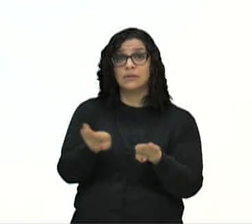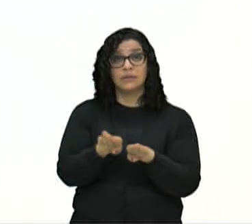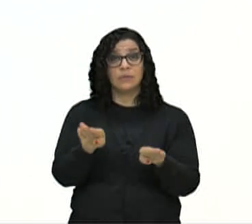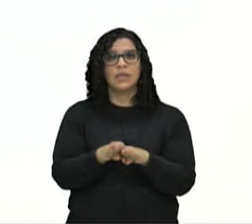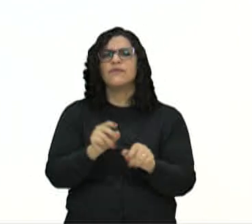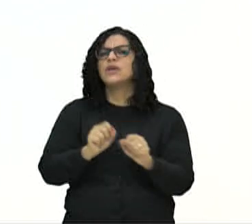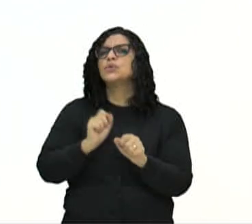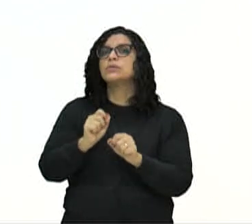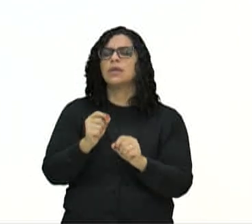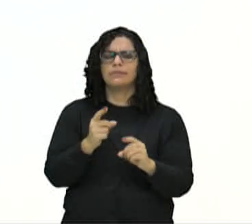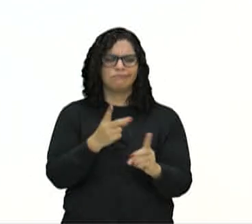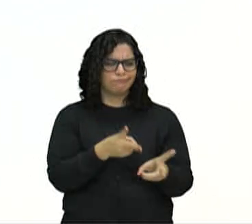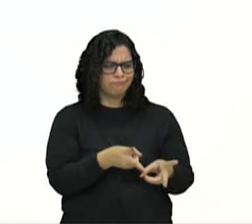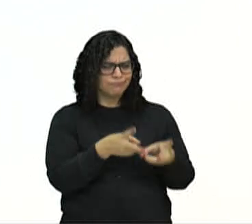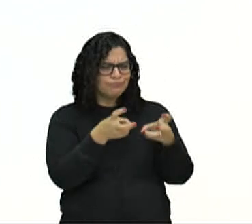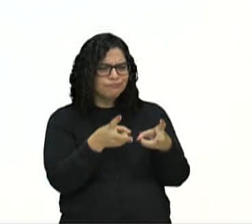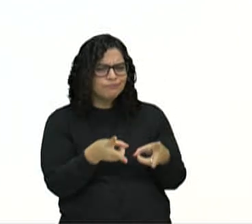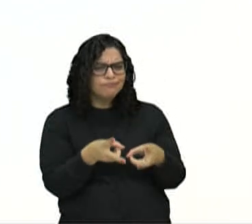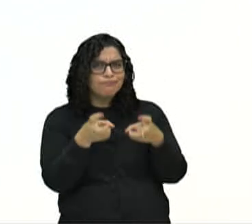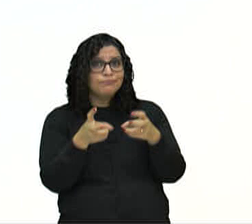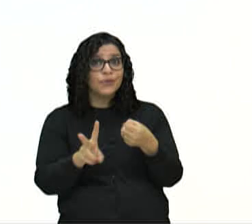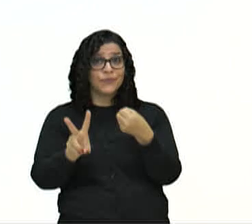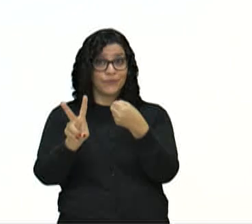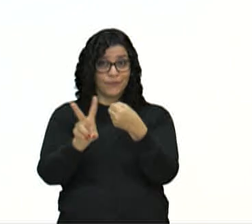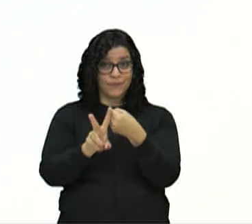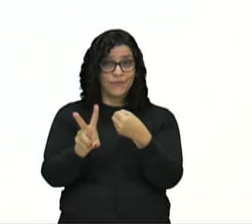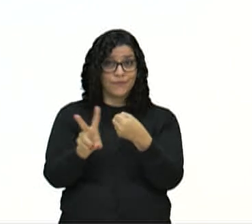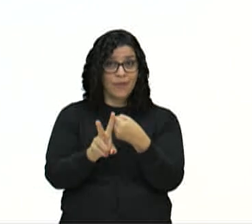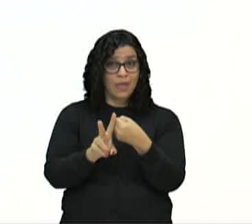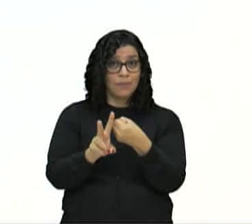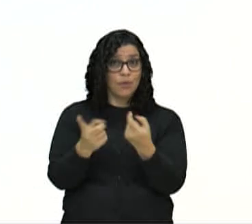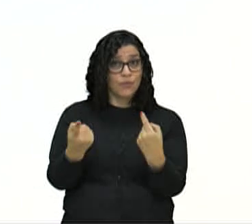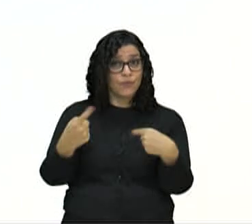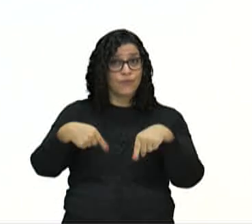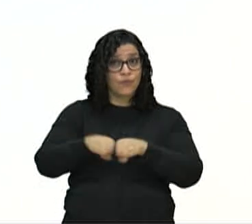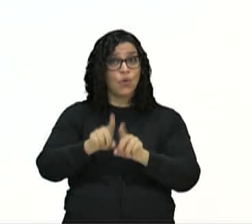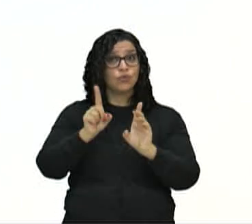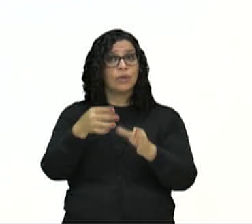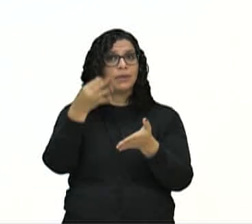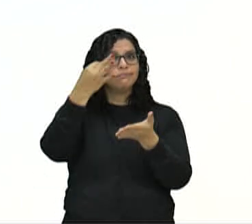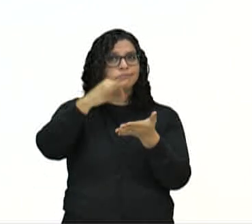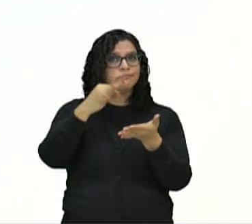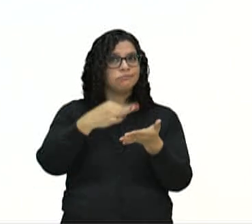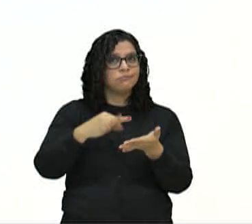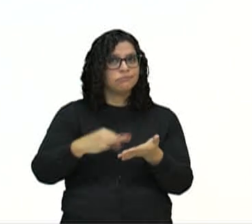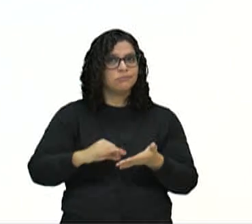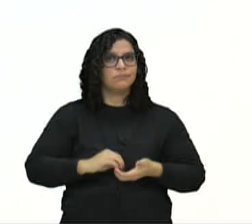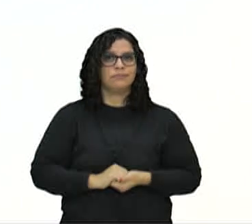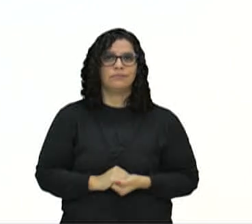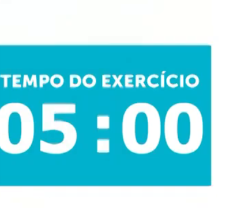vocês identifiquem aqui os verbos e já voltamos para fazer a correção.